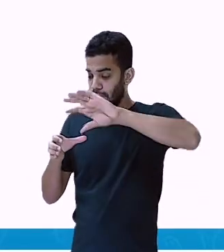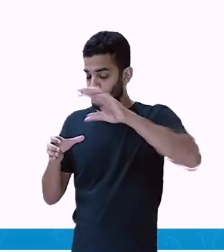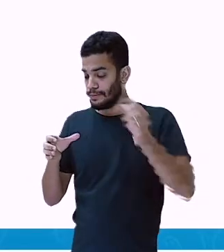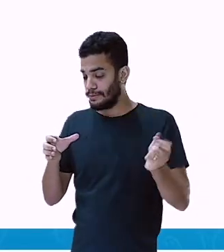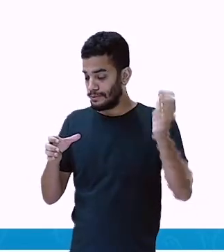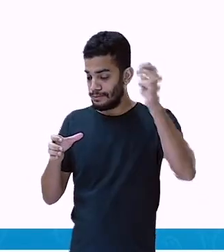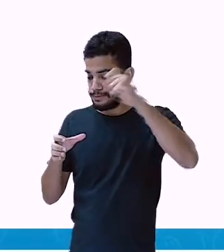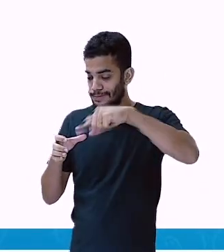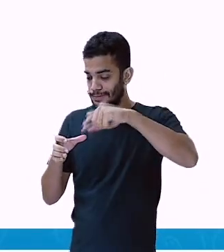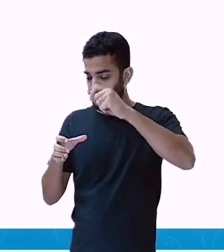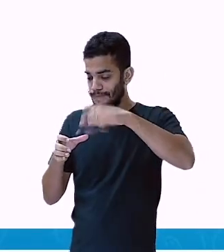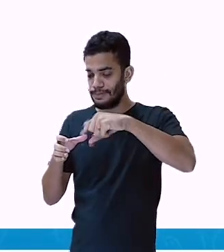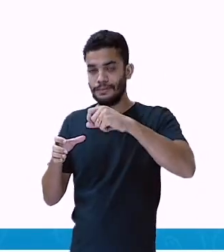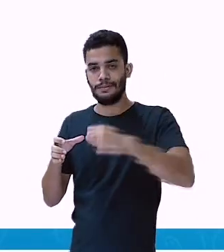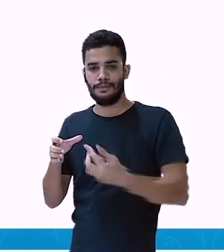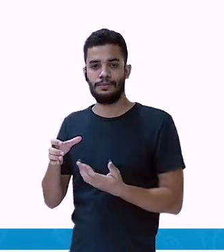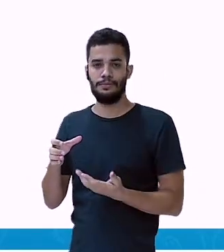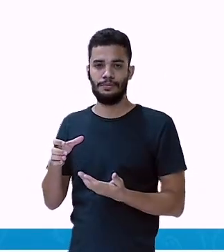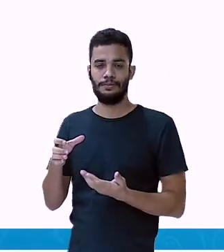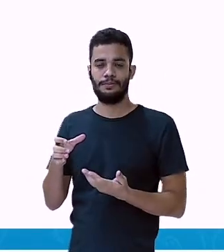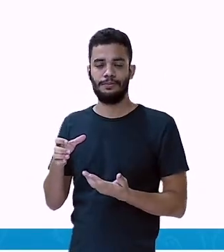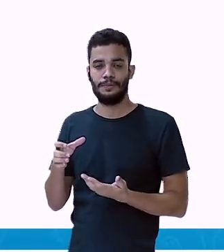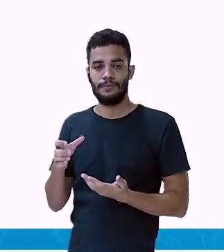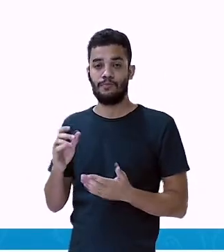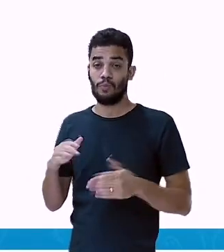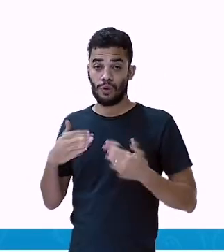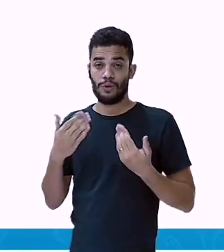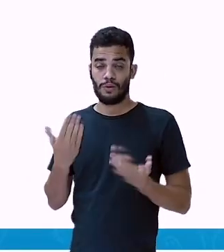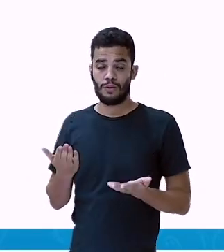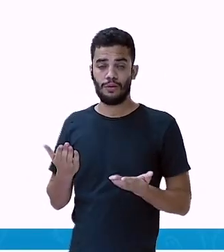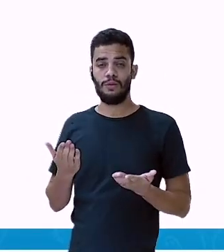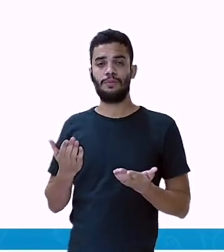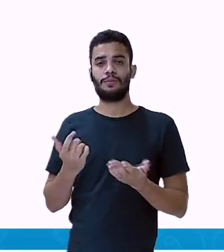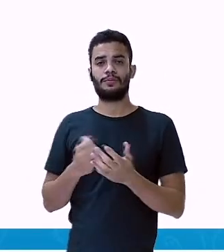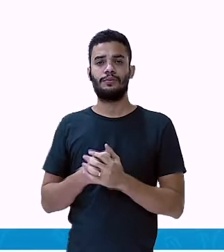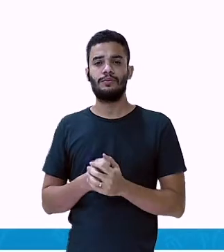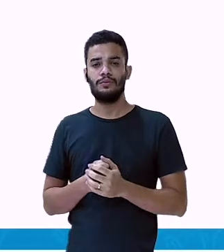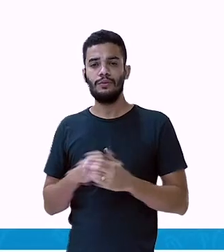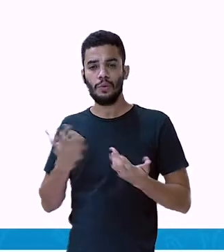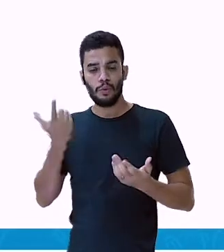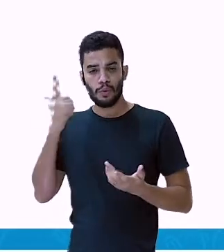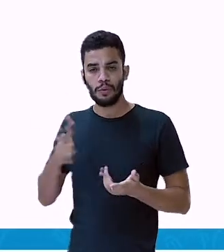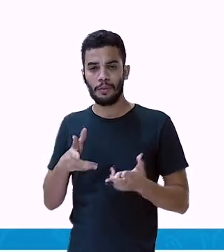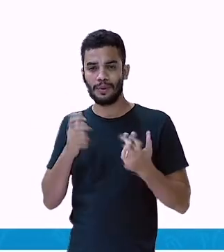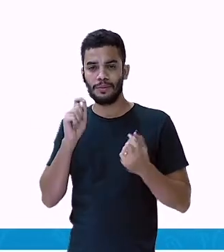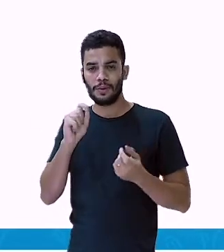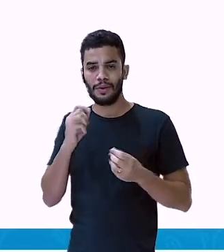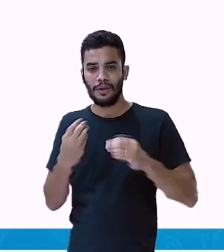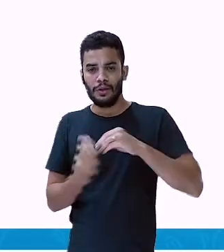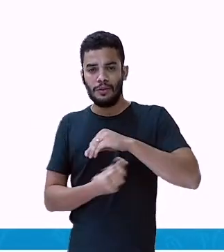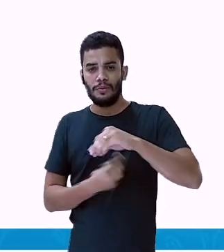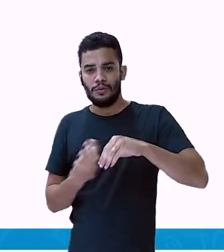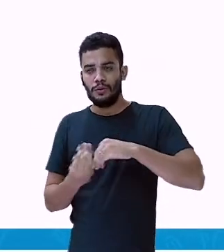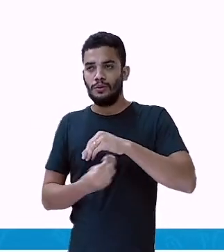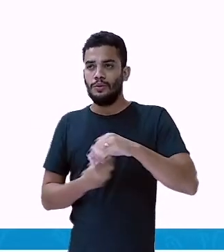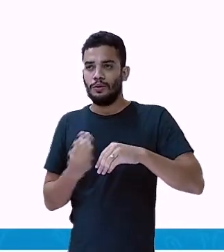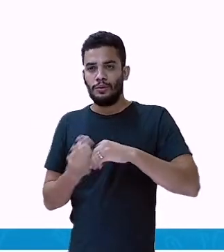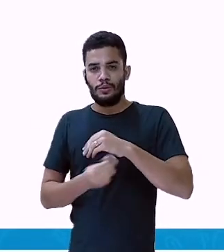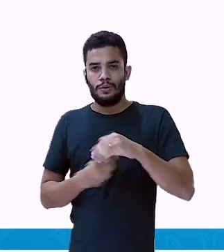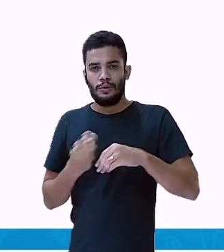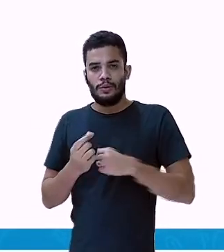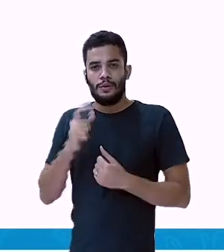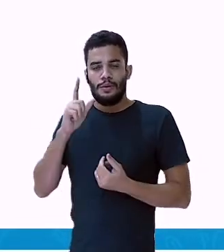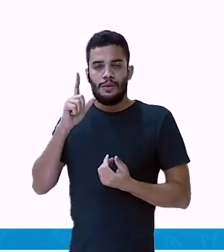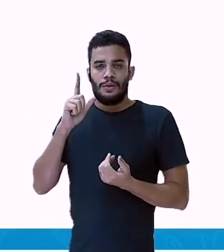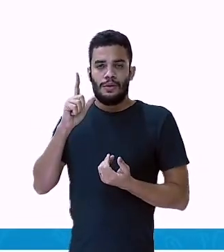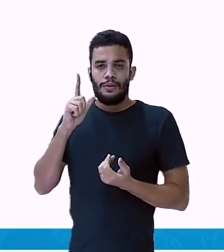estão em recipientes diferentes. Então, aqui há a mistura, água e sal, né? Água e